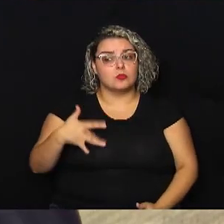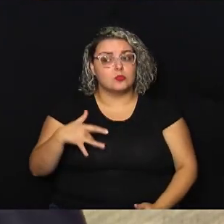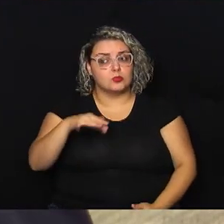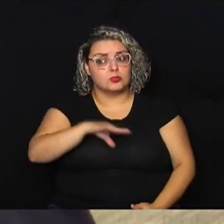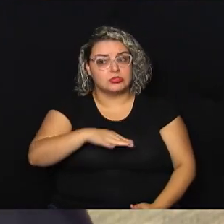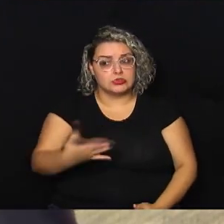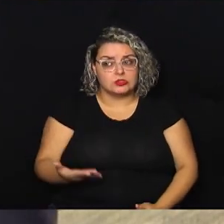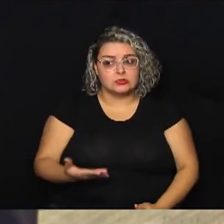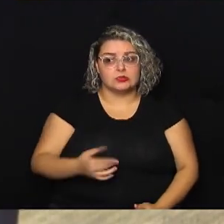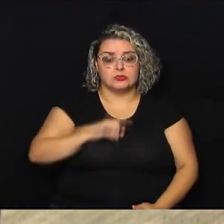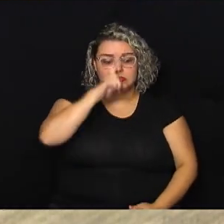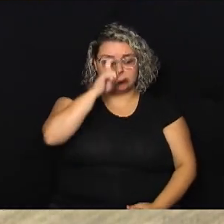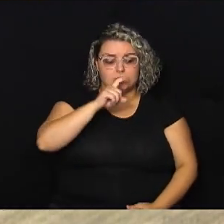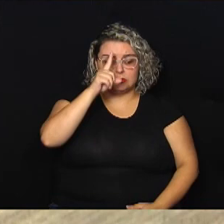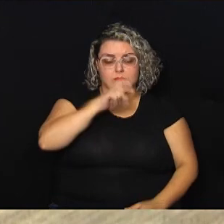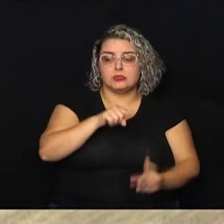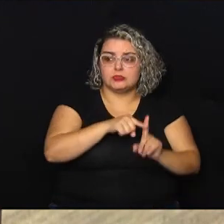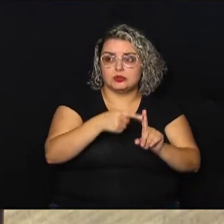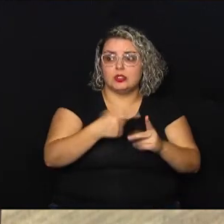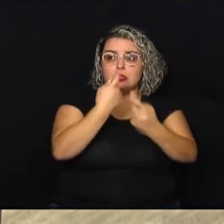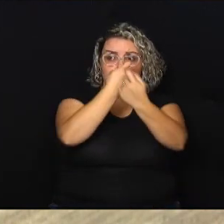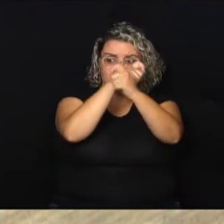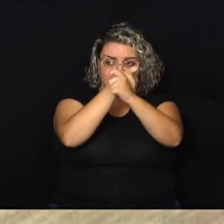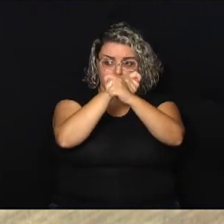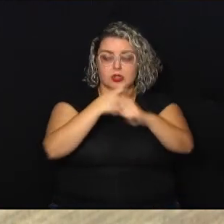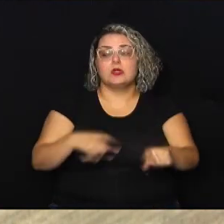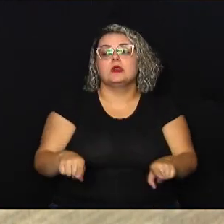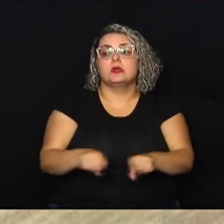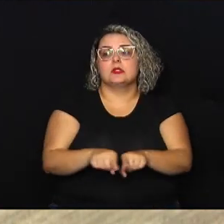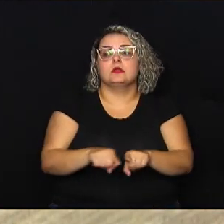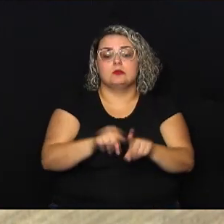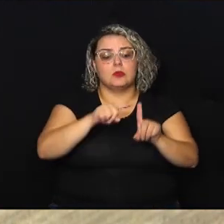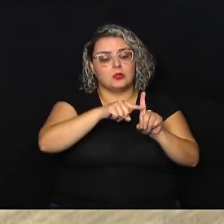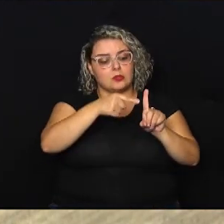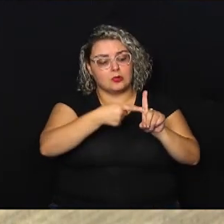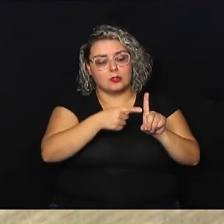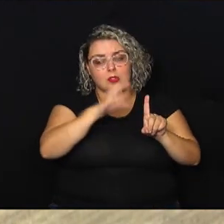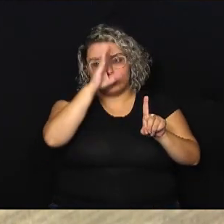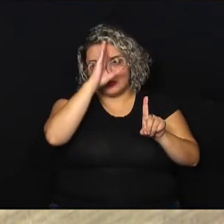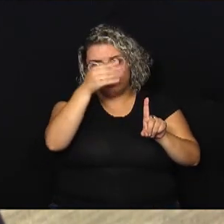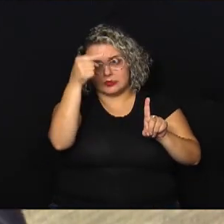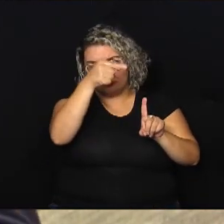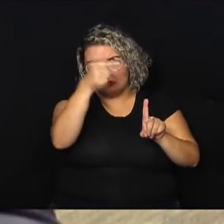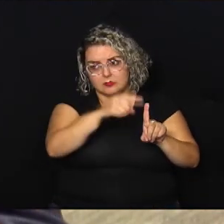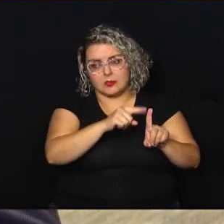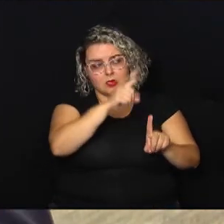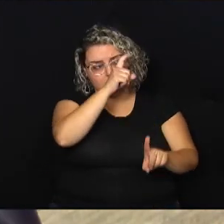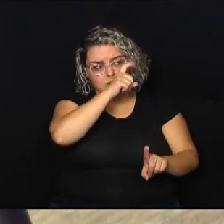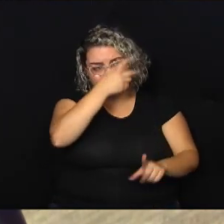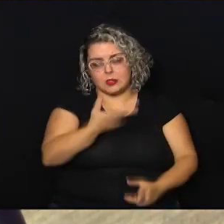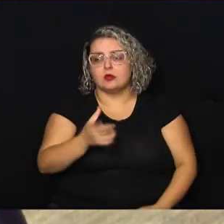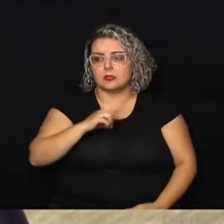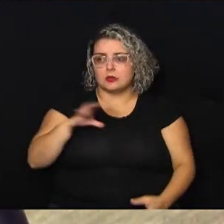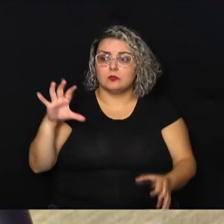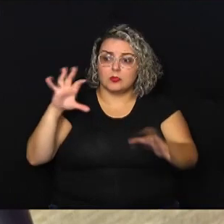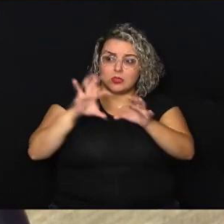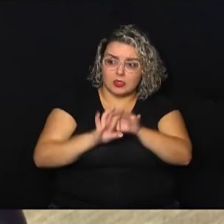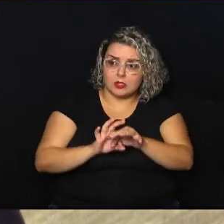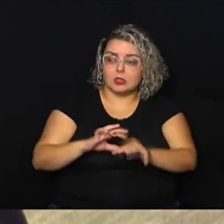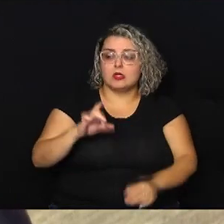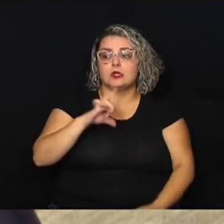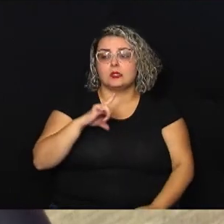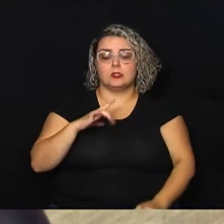Hospital e Maternidade da PUC e também da maternidade, que é o principal convênio que nós temos na cidade de Campinas. Temos a assistência